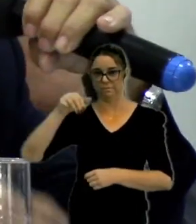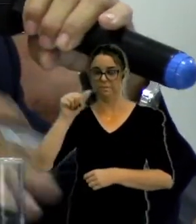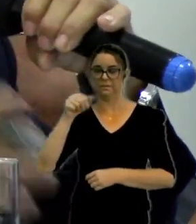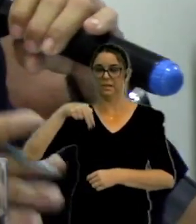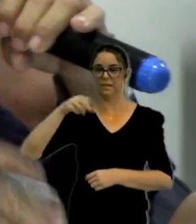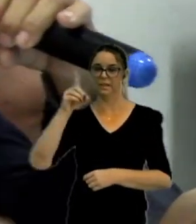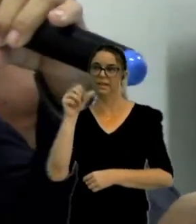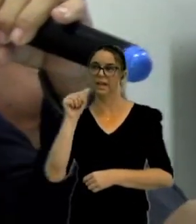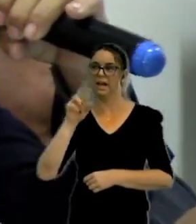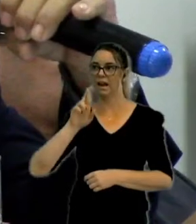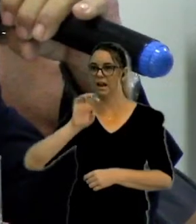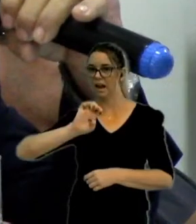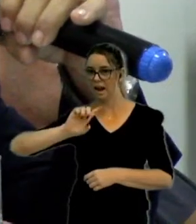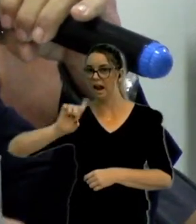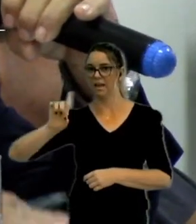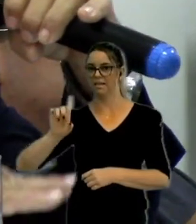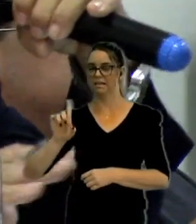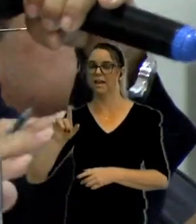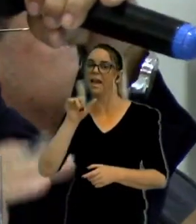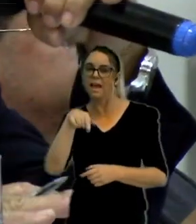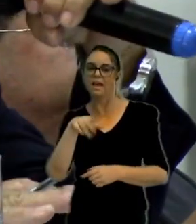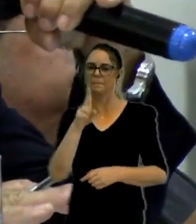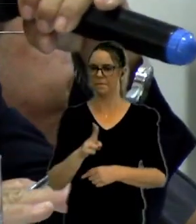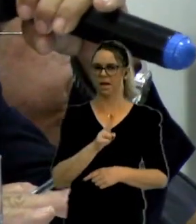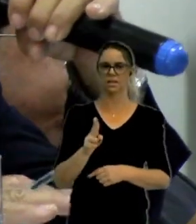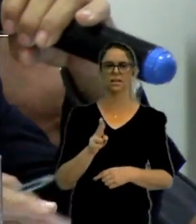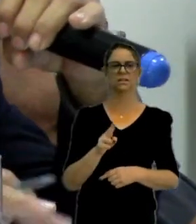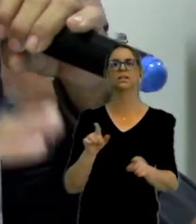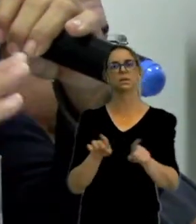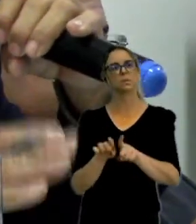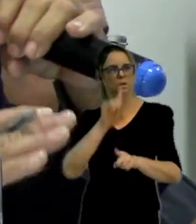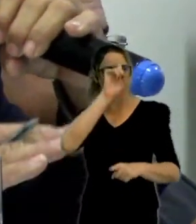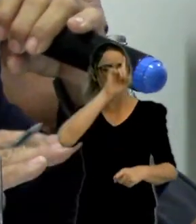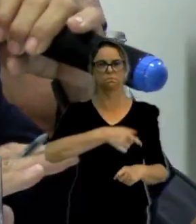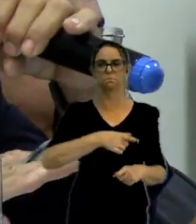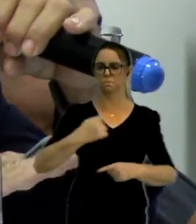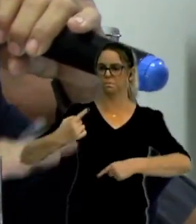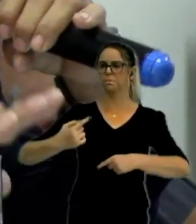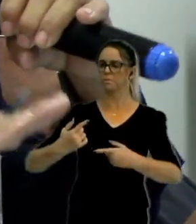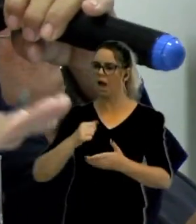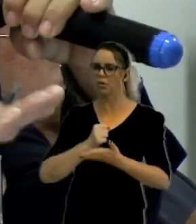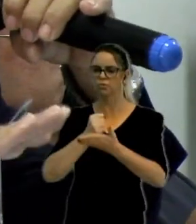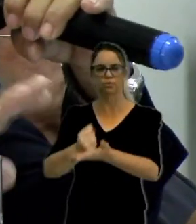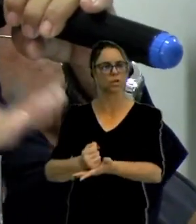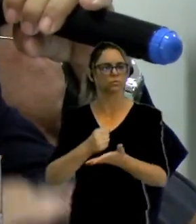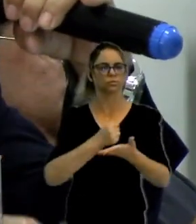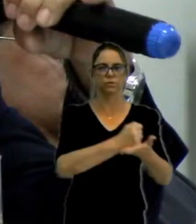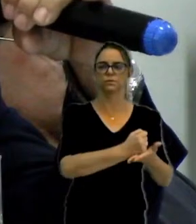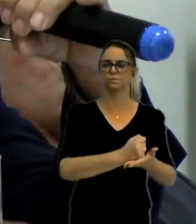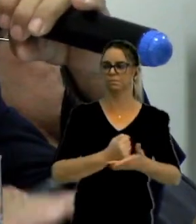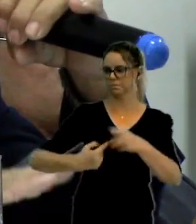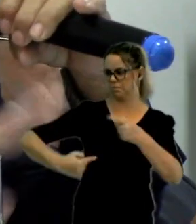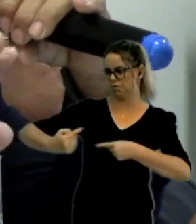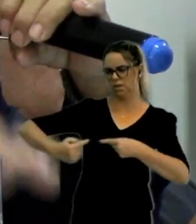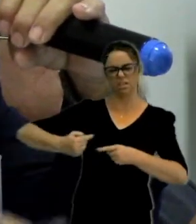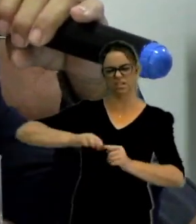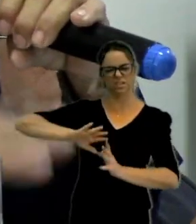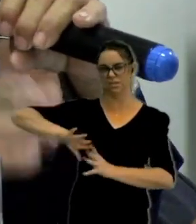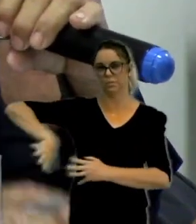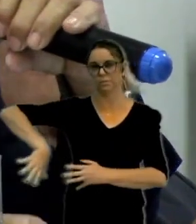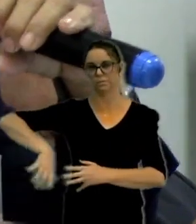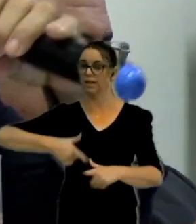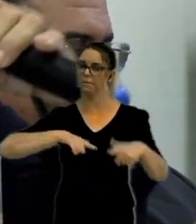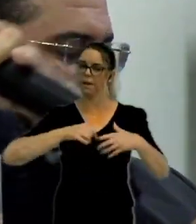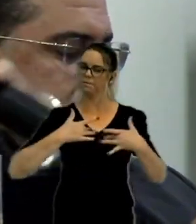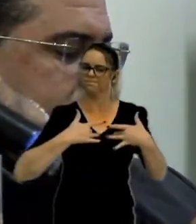é um líder daquela cidade, independente de política. Ele ajuda sem contar com política no meio. Ele é um